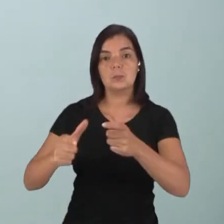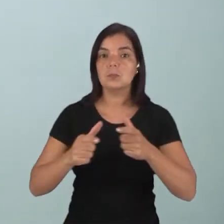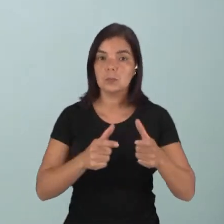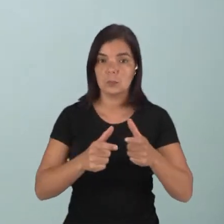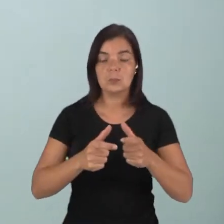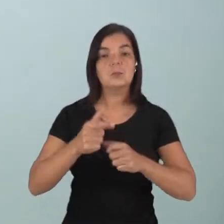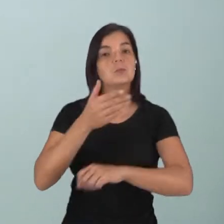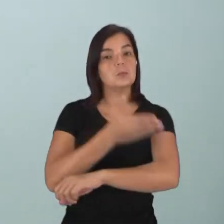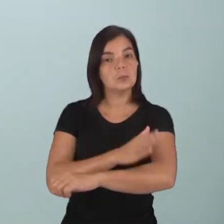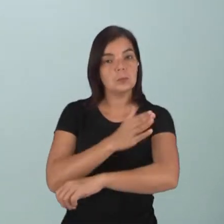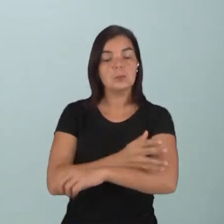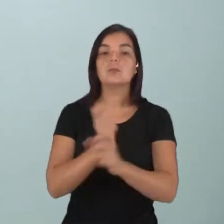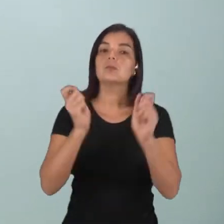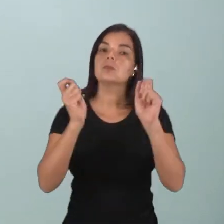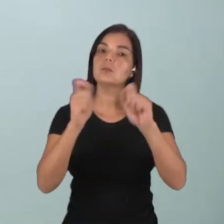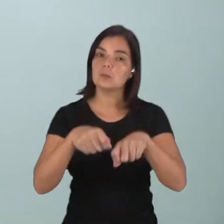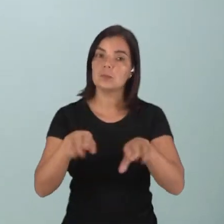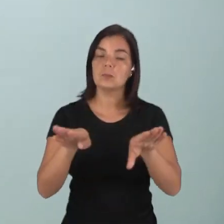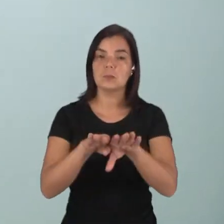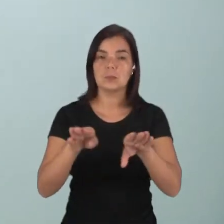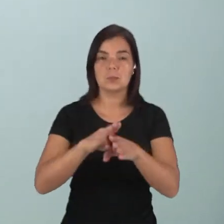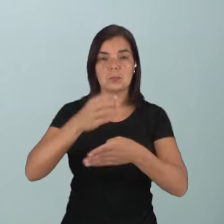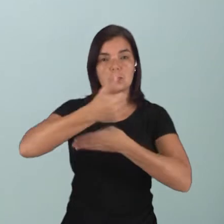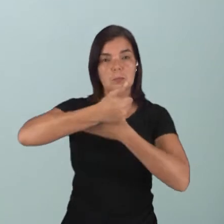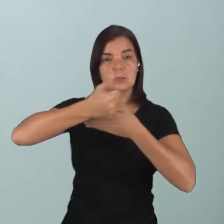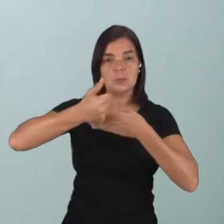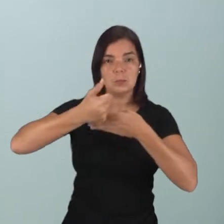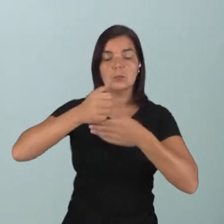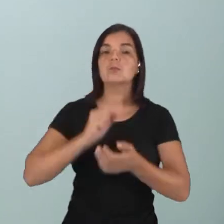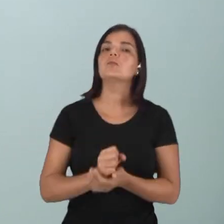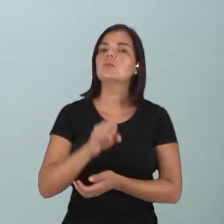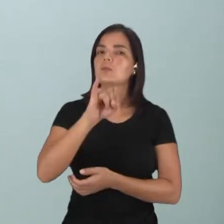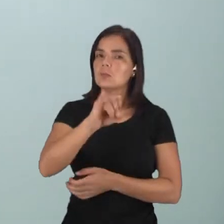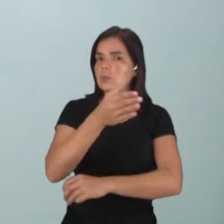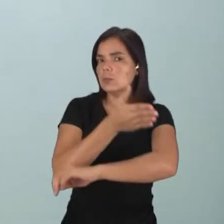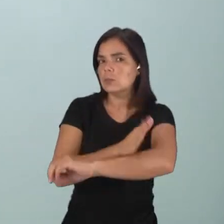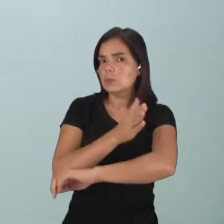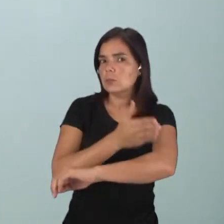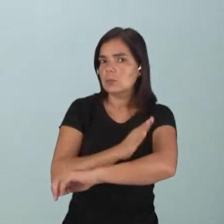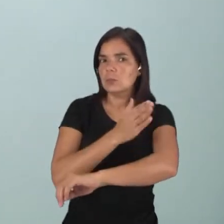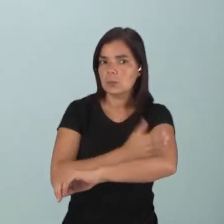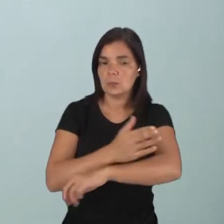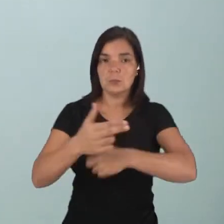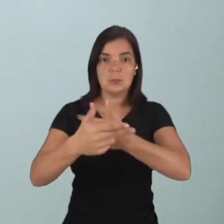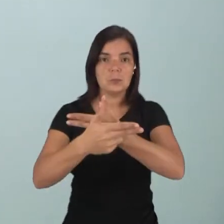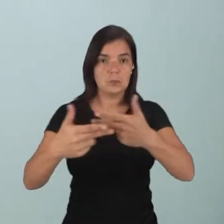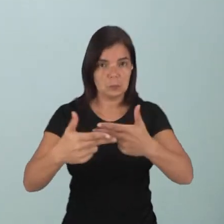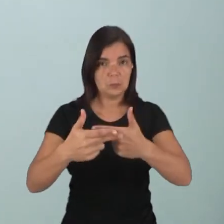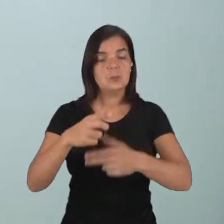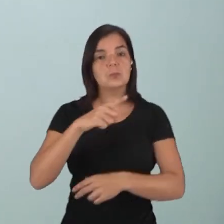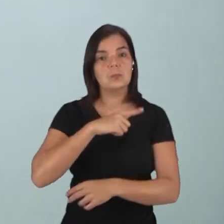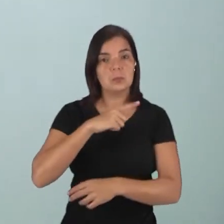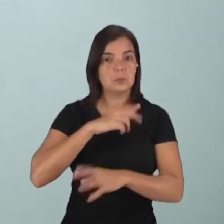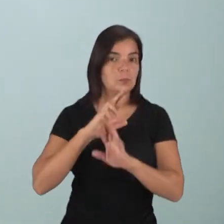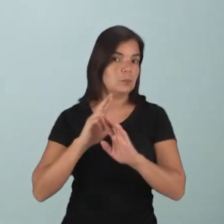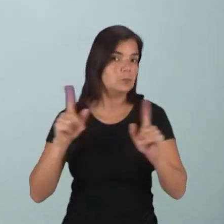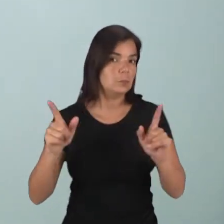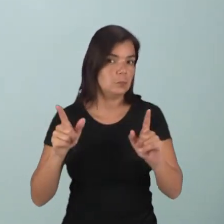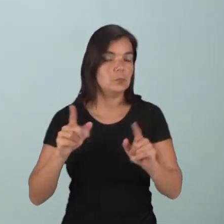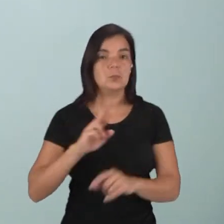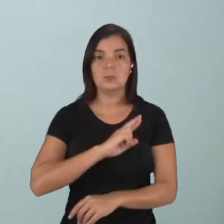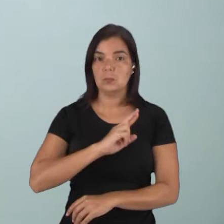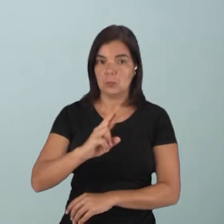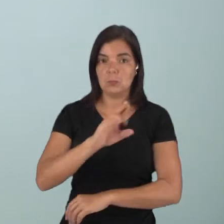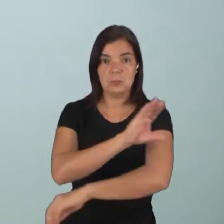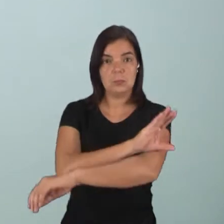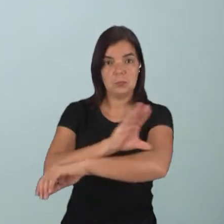localidade pratica, que pode ser considerado como moral. Se você praticar determinadas coisas que estejam contrário à religião,